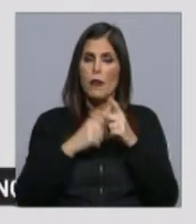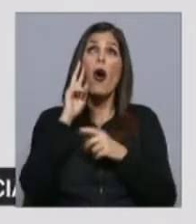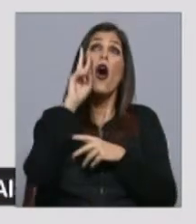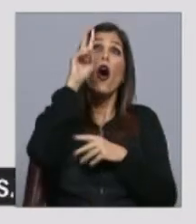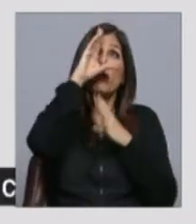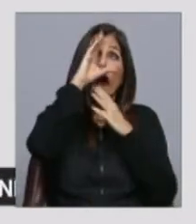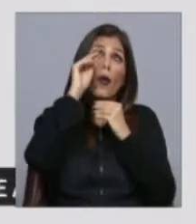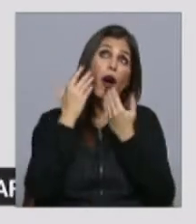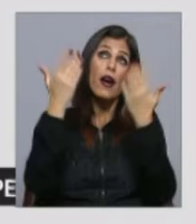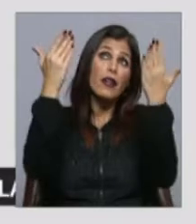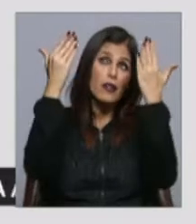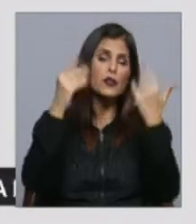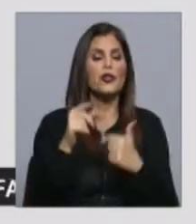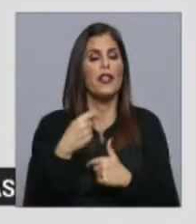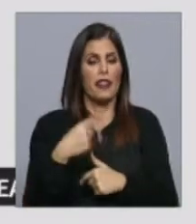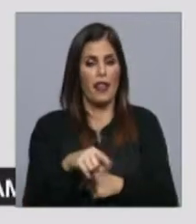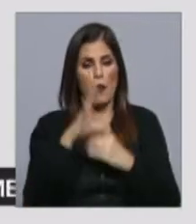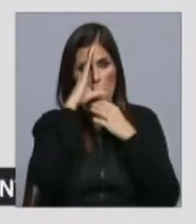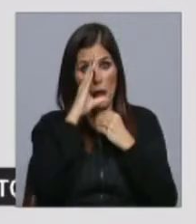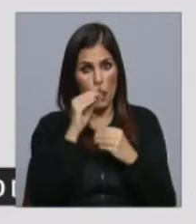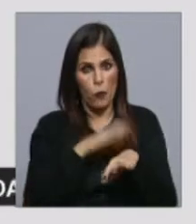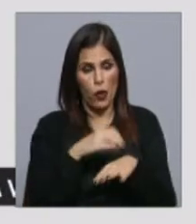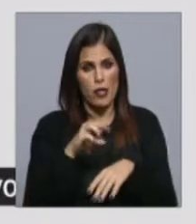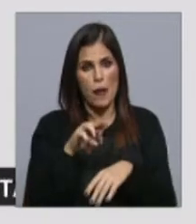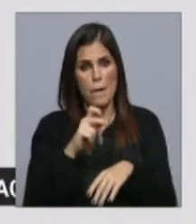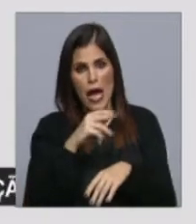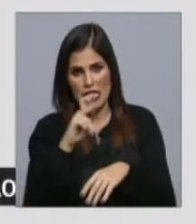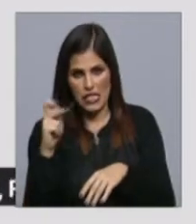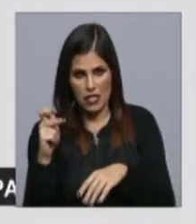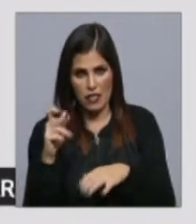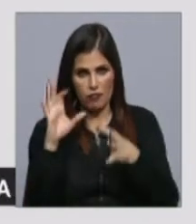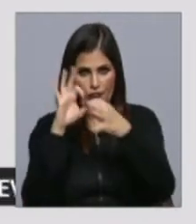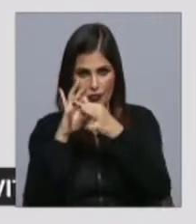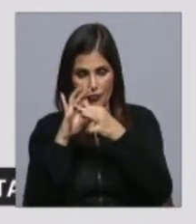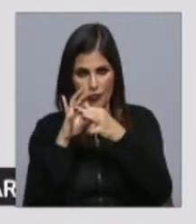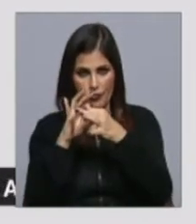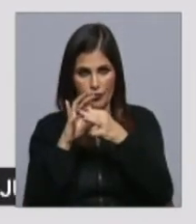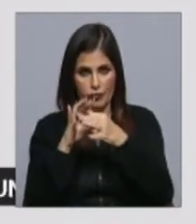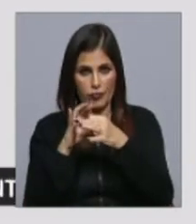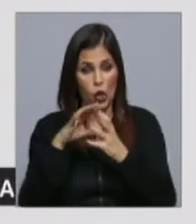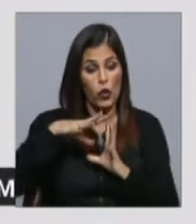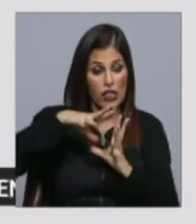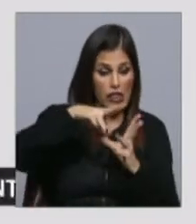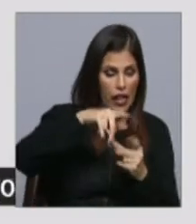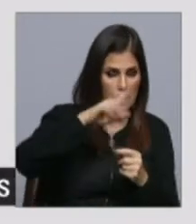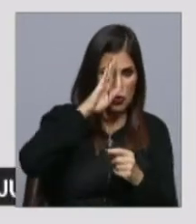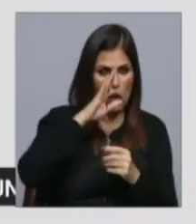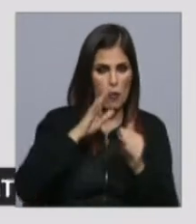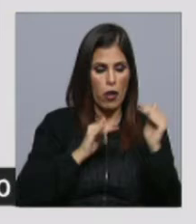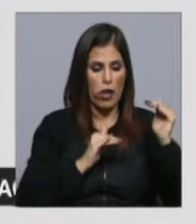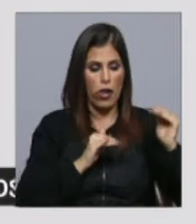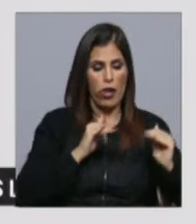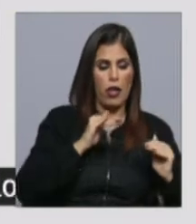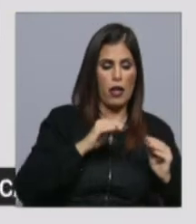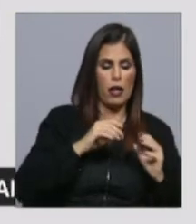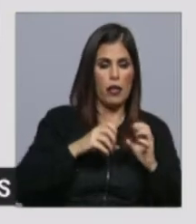isso, temos uma Lua que, pela sua massa, pela interação gravitacional com o nosso planeta, soube estabilizar o eixo de